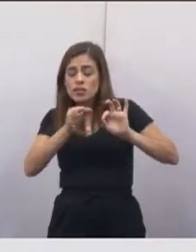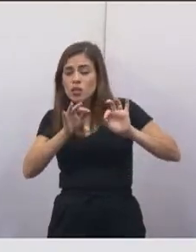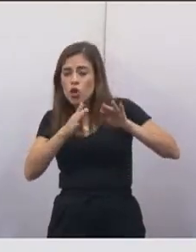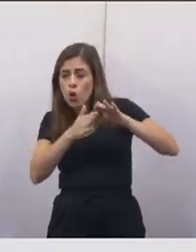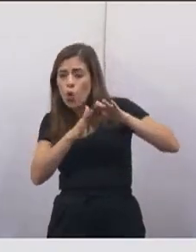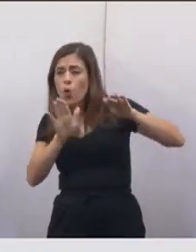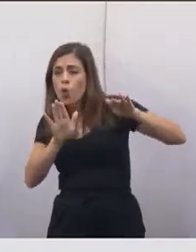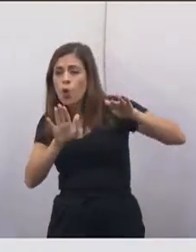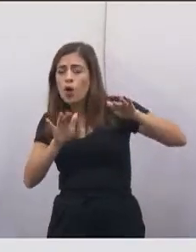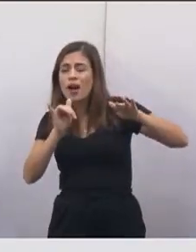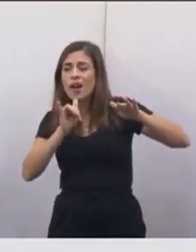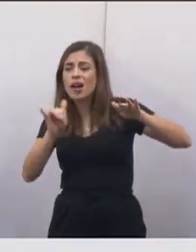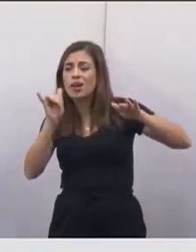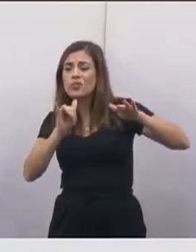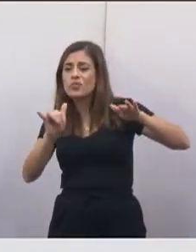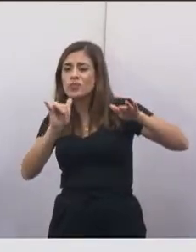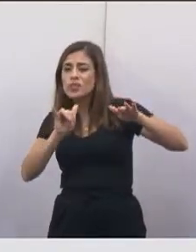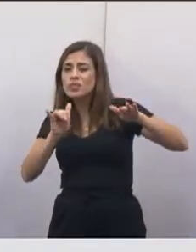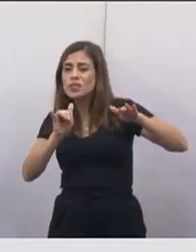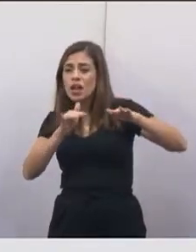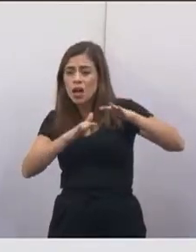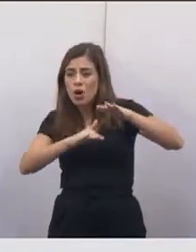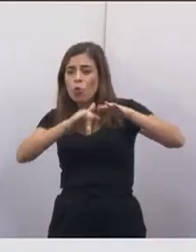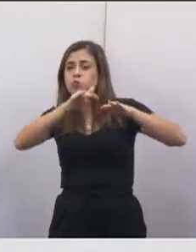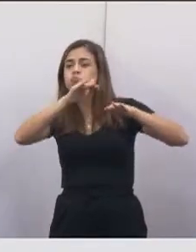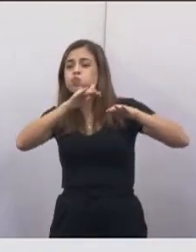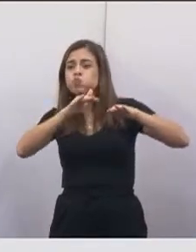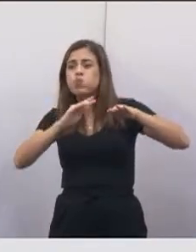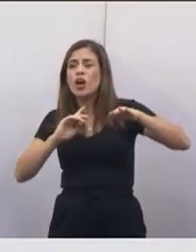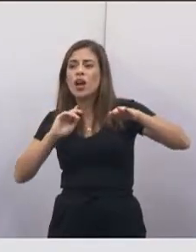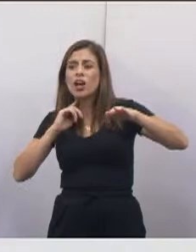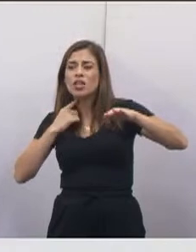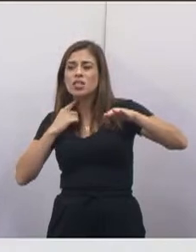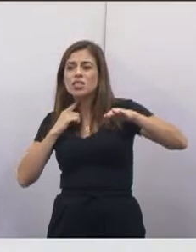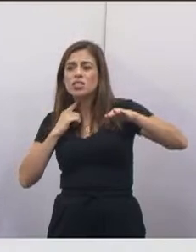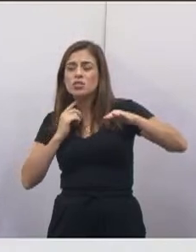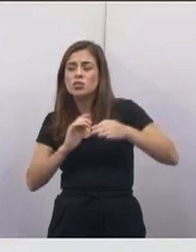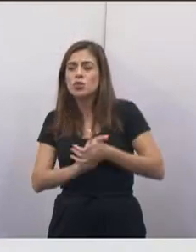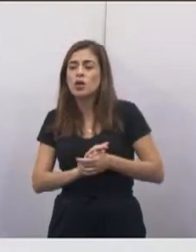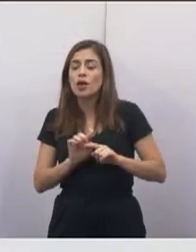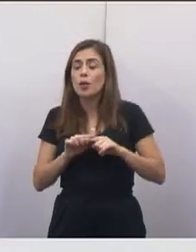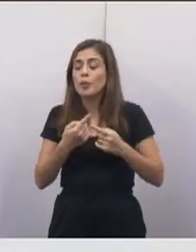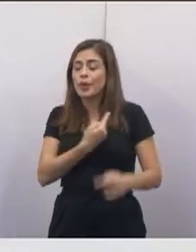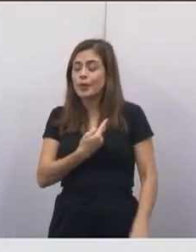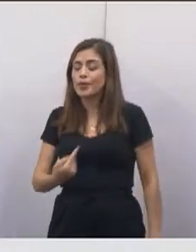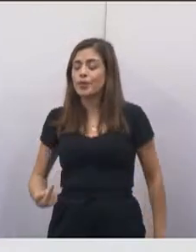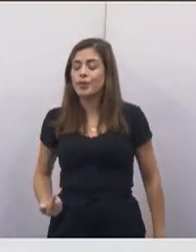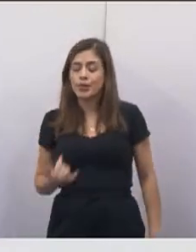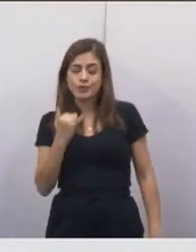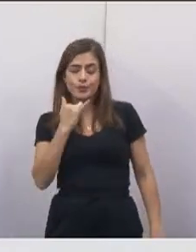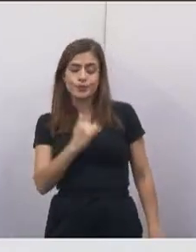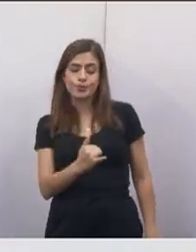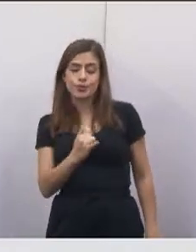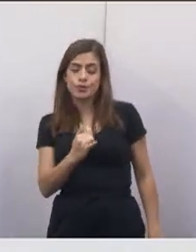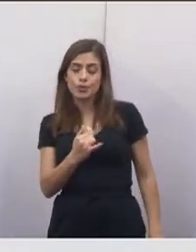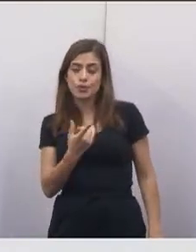que avisa quando está enchendo de lixo, mas segundo o governo é muito caro, né, o recurso. Então,